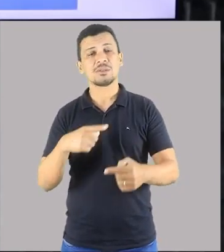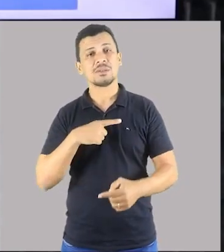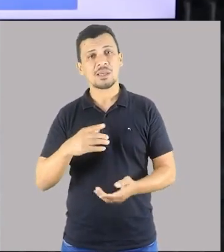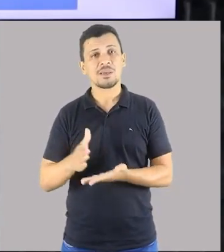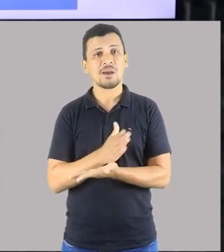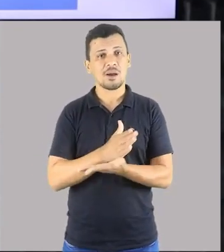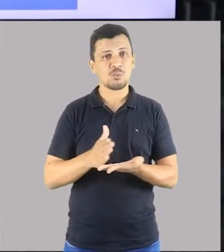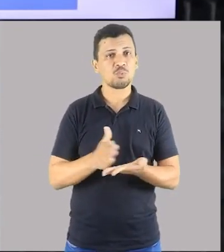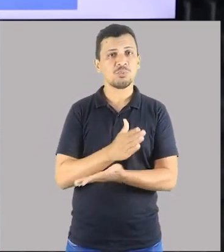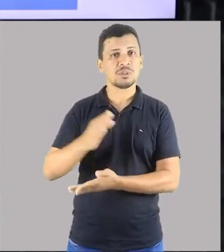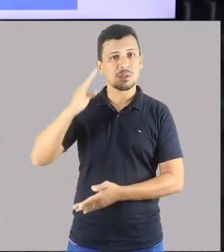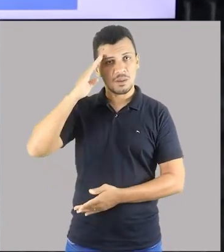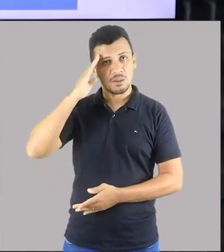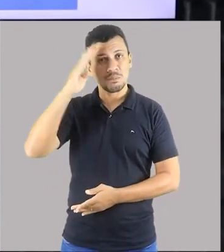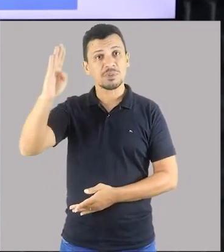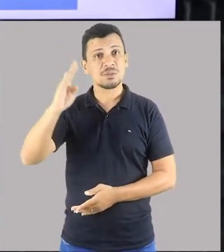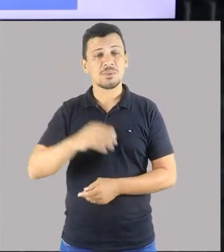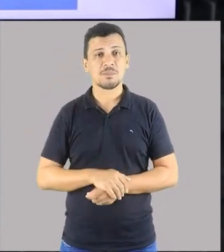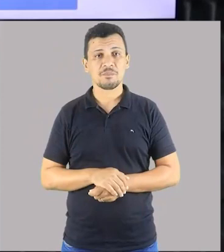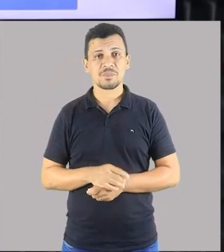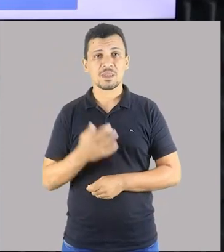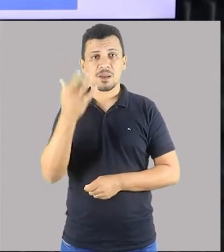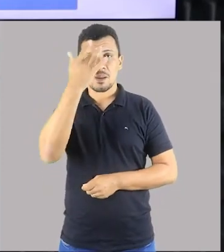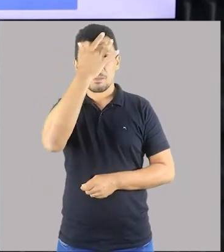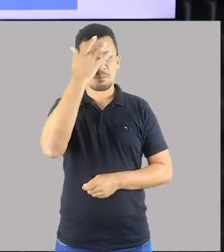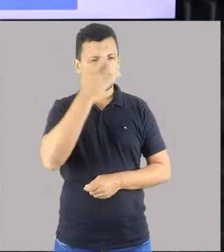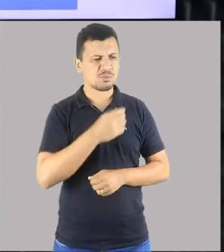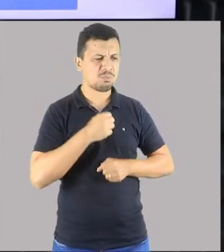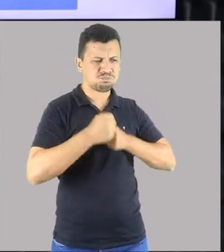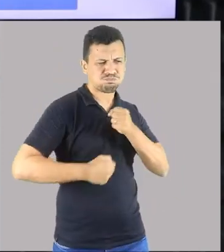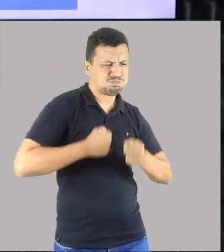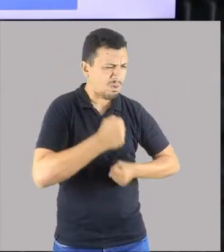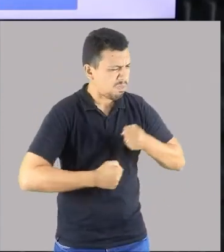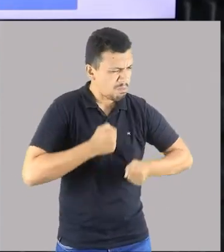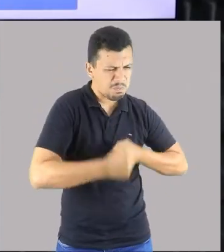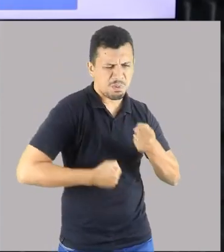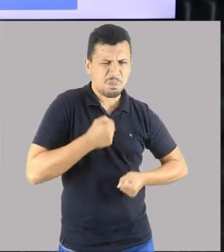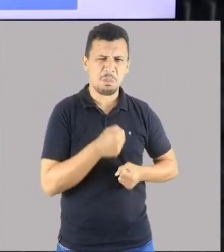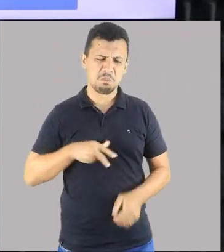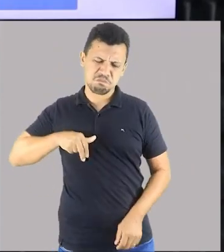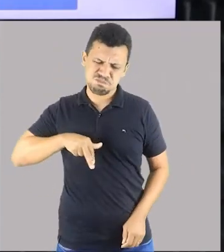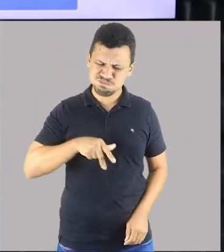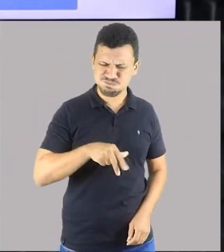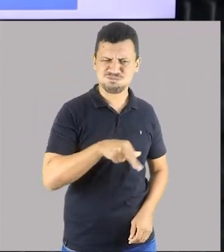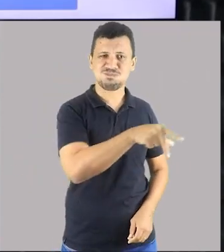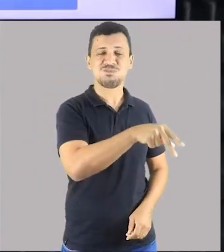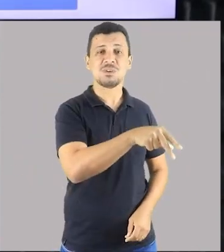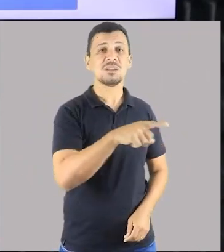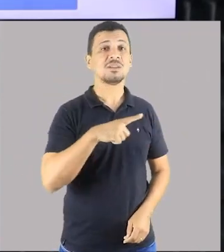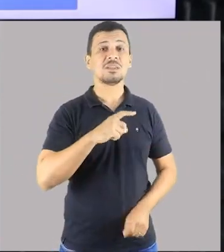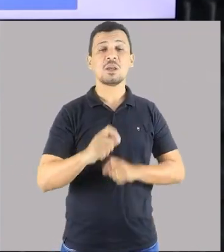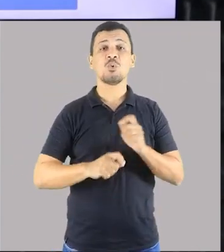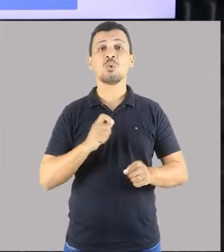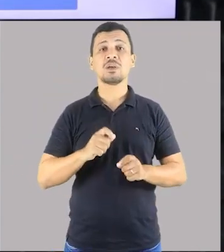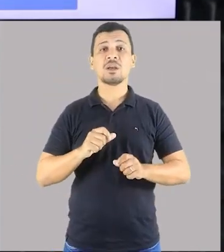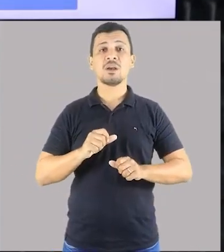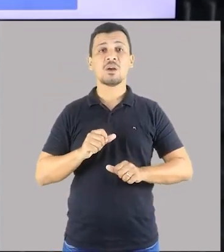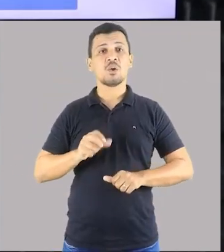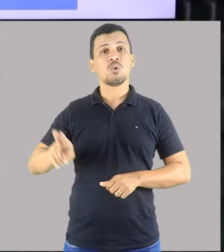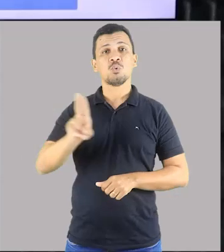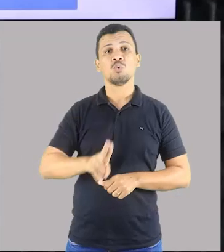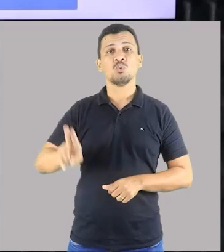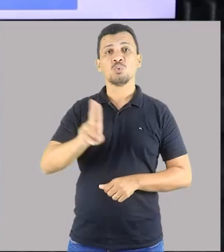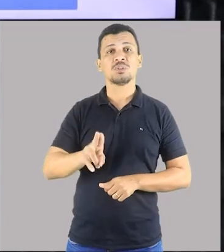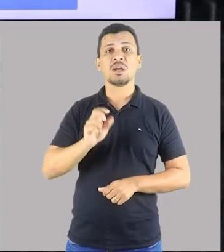predominâncias. Então, quando o indivíduo está correndo em alta intensidade, vai ter uma predominância da via metabólica utilizar